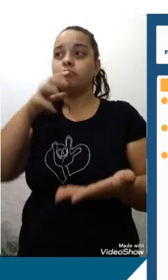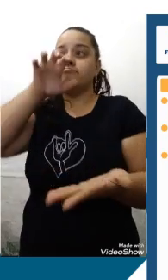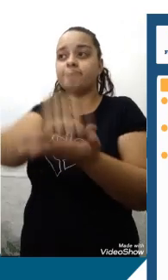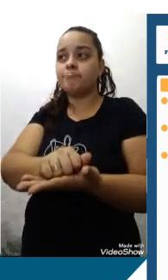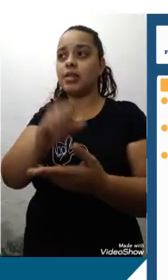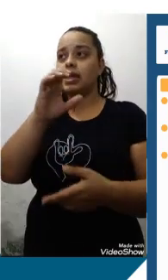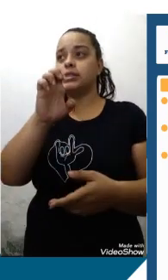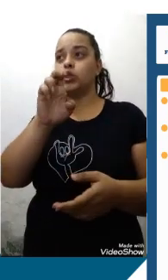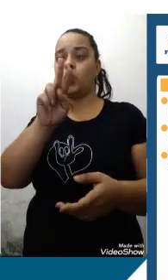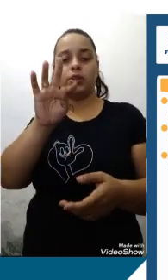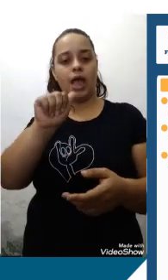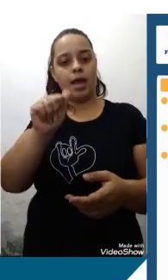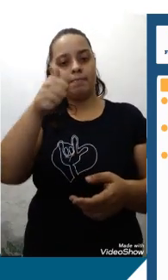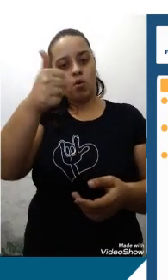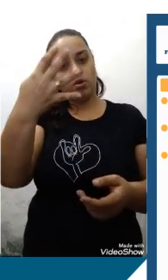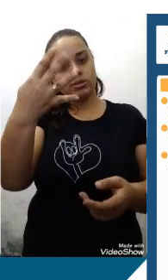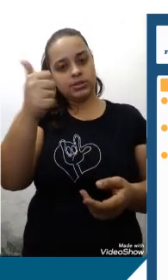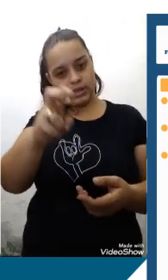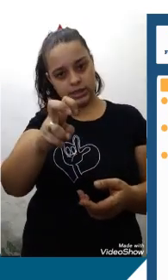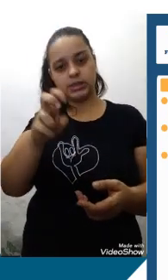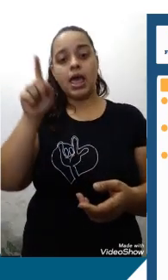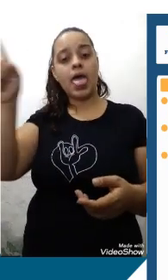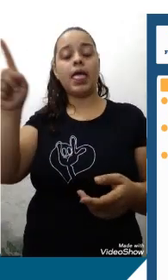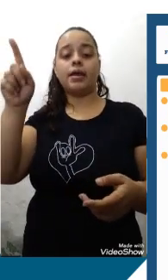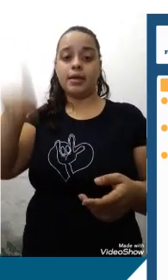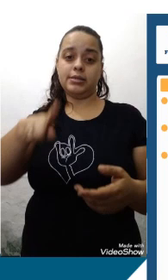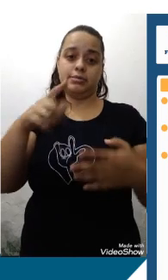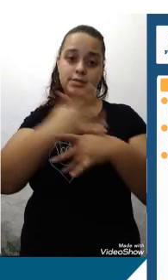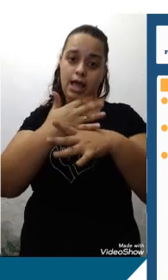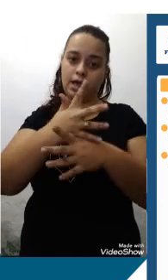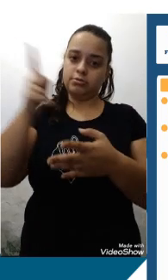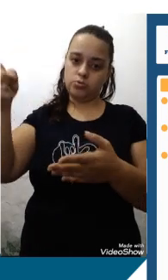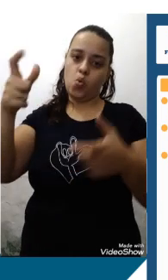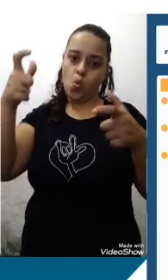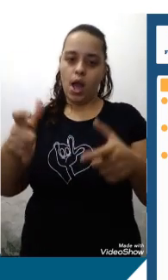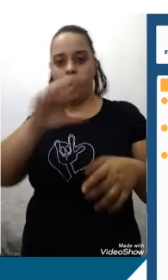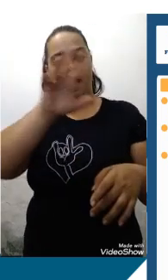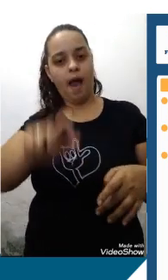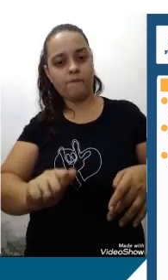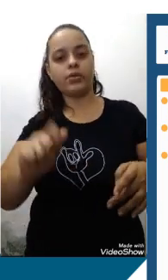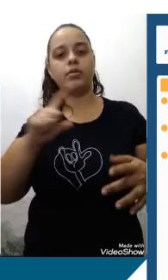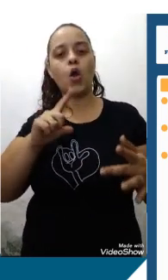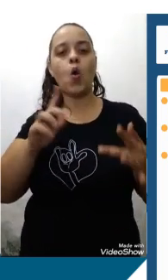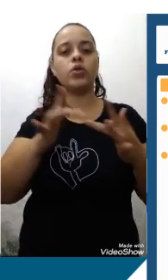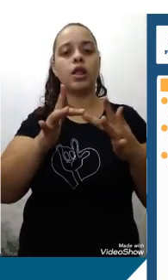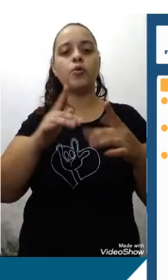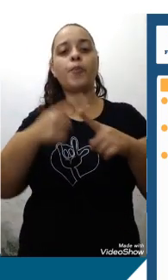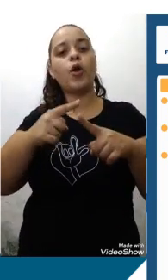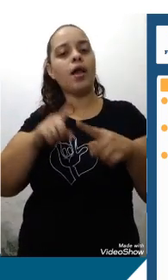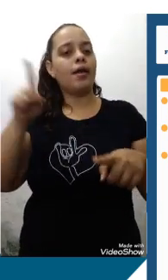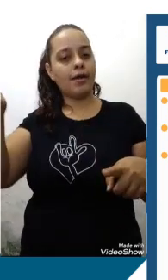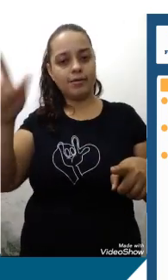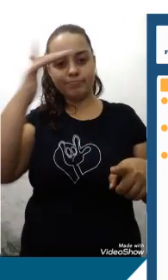Ceuta, que acontece em 1415. Ceuta era uma cidade muito relevante do norte da África e alguns motivos podem ser elencados para destacar o porquê